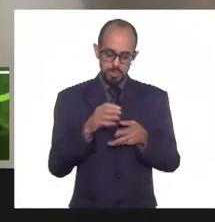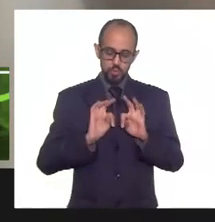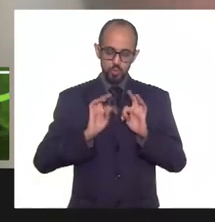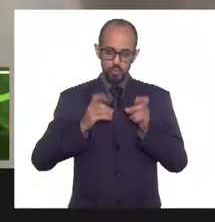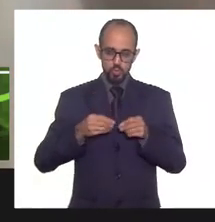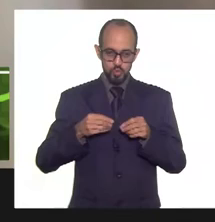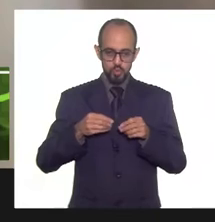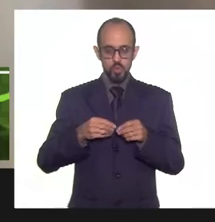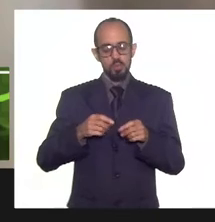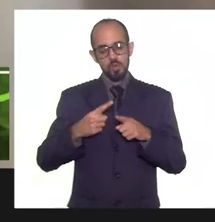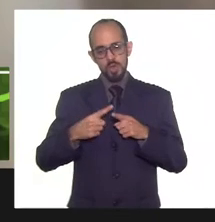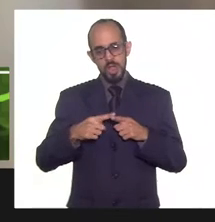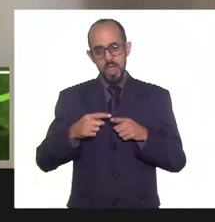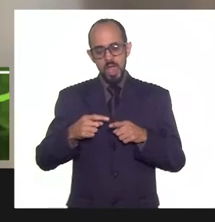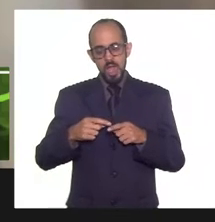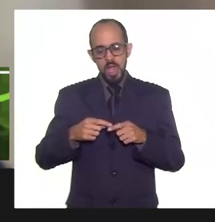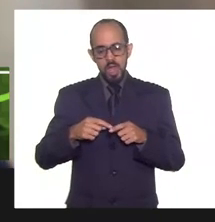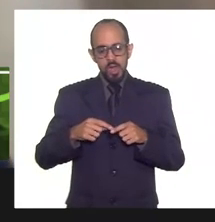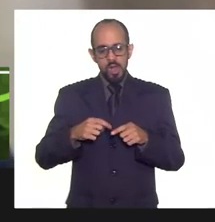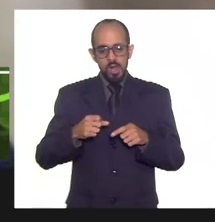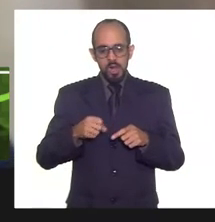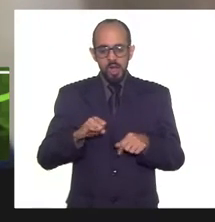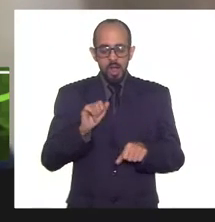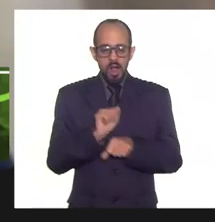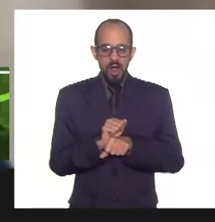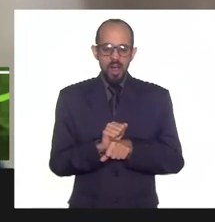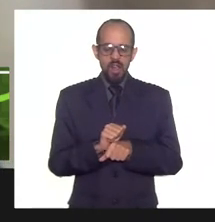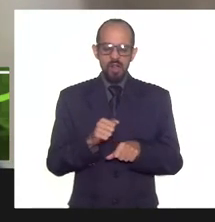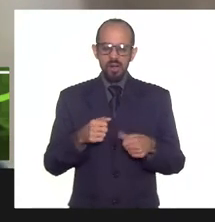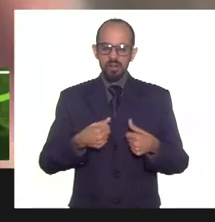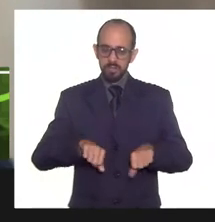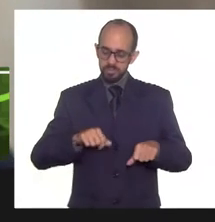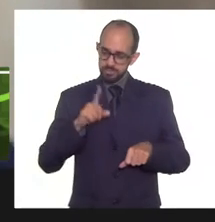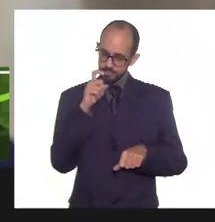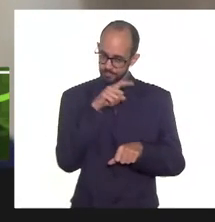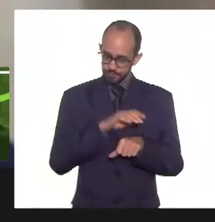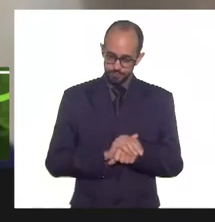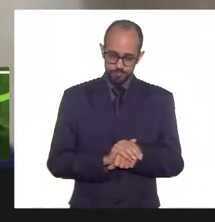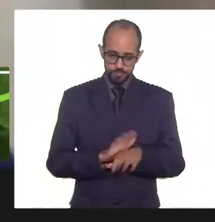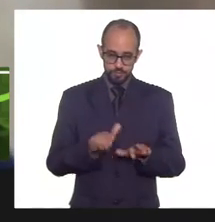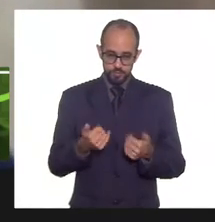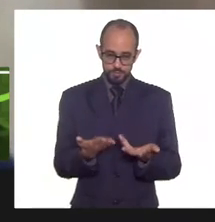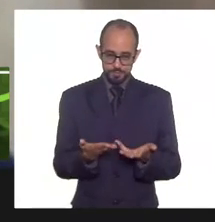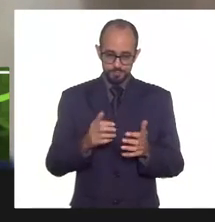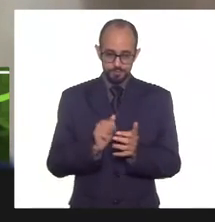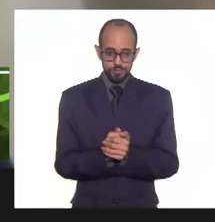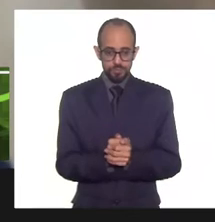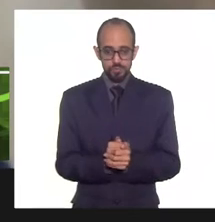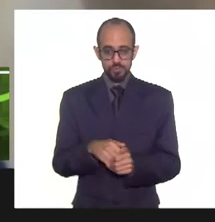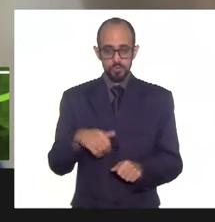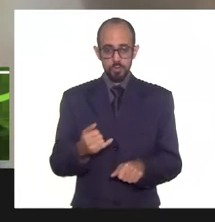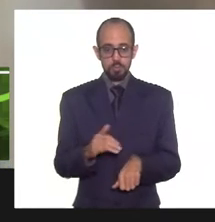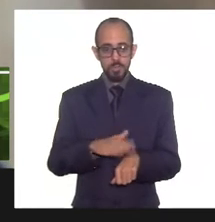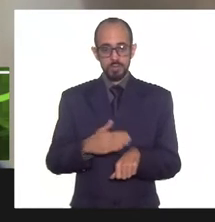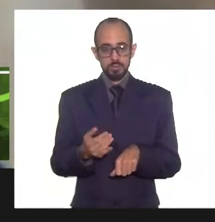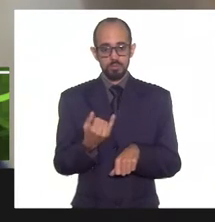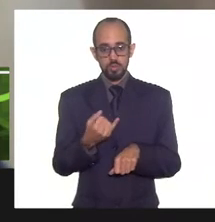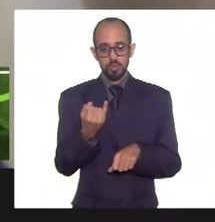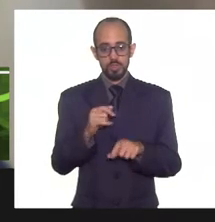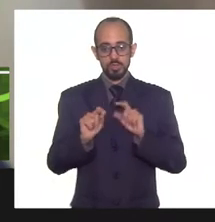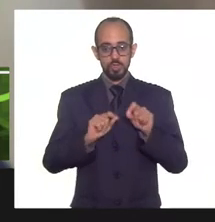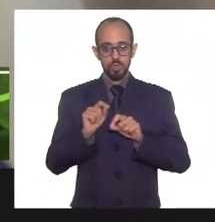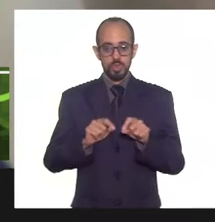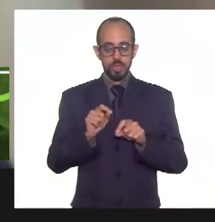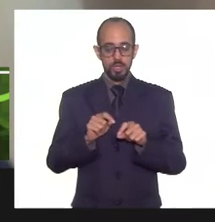muito grandes então a primeira questão que eu acho importante é a rede o ensino a